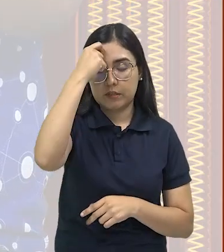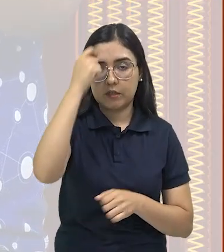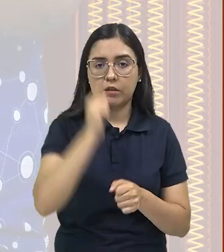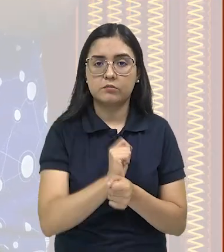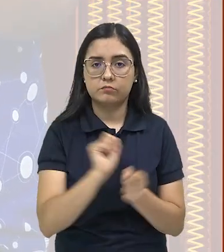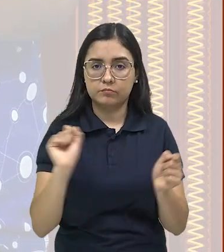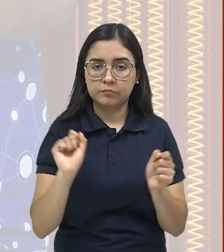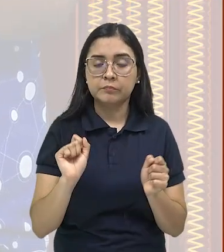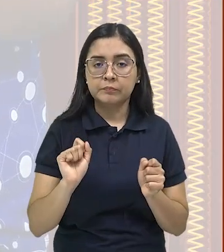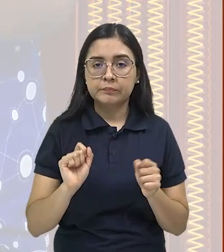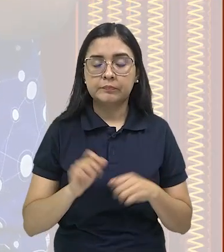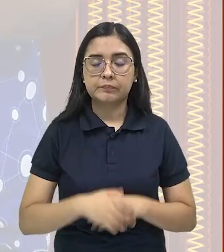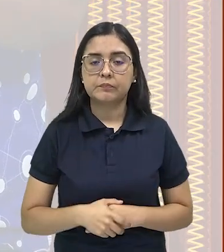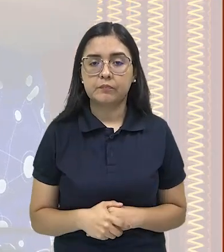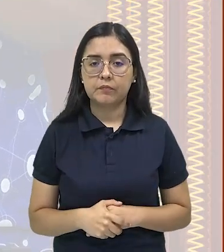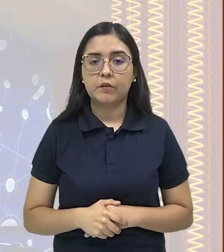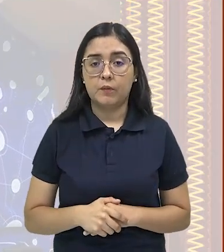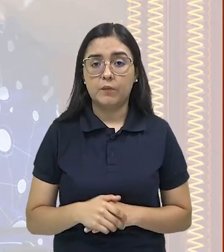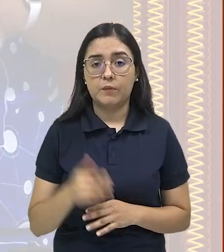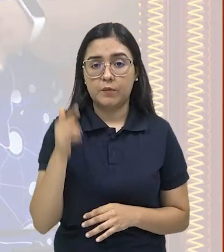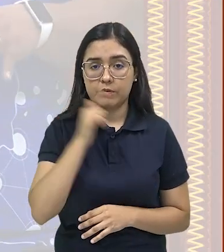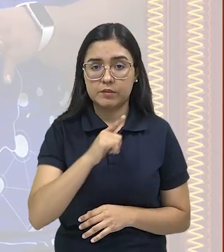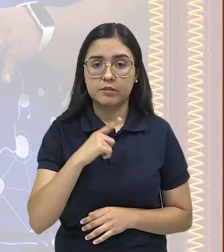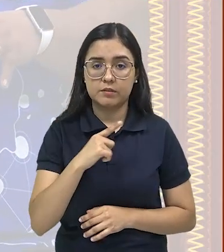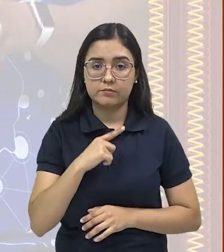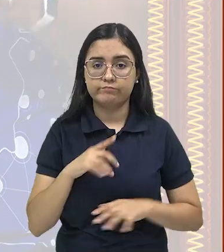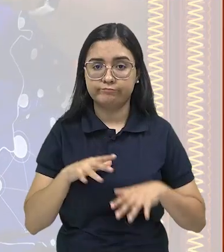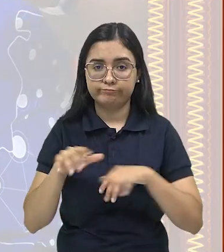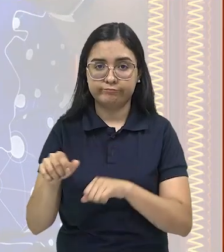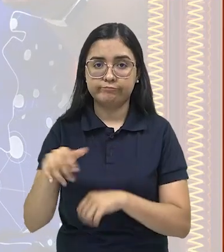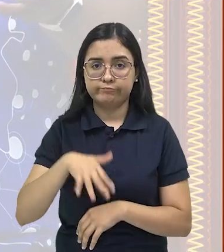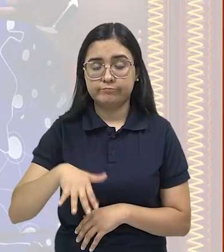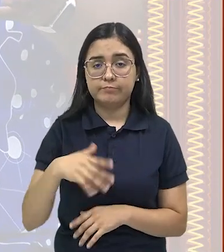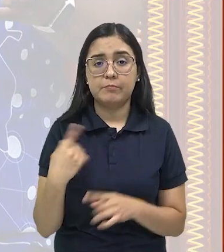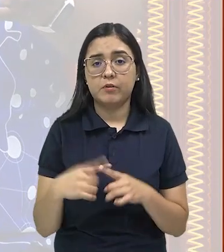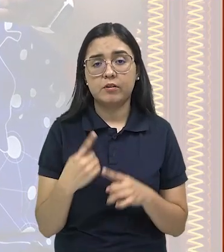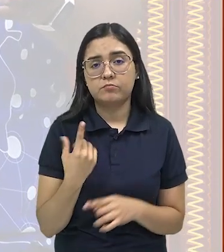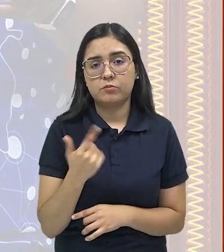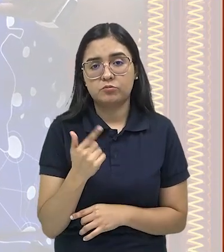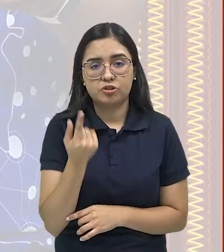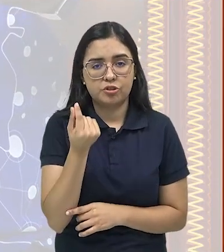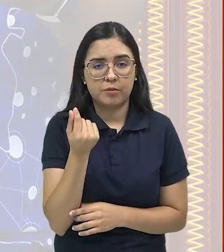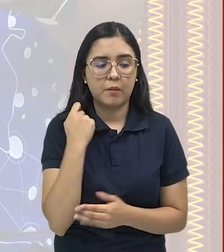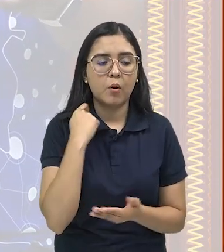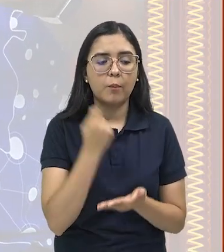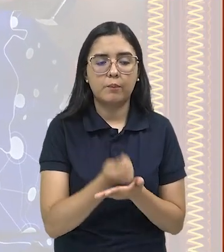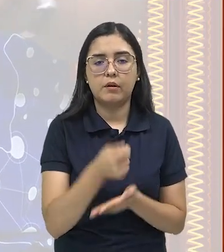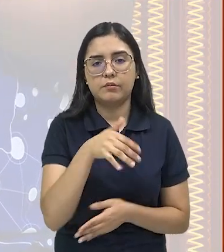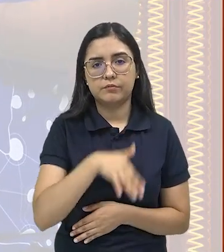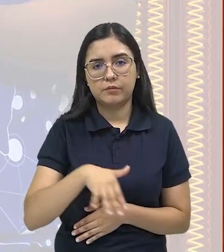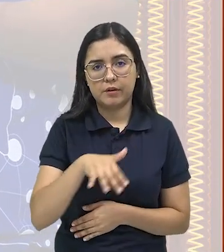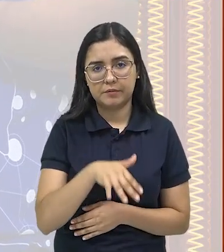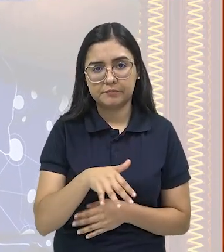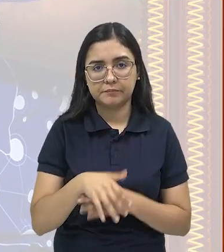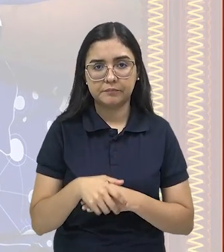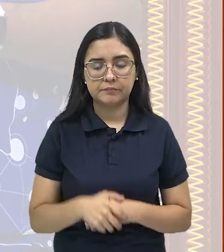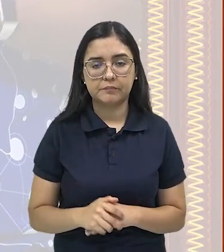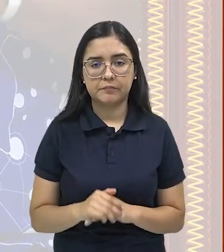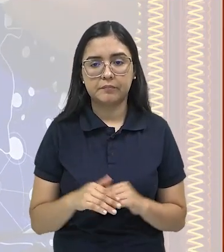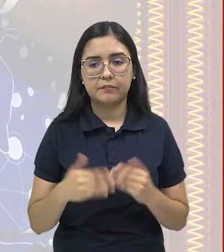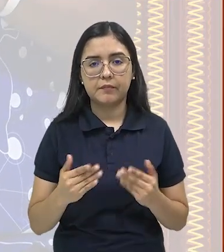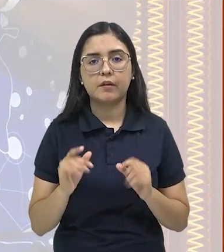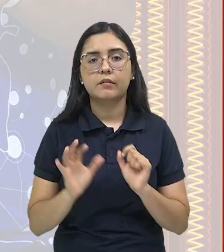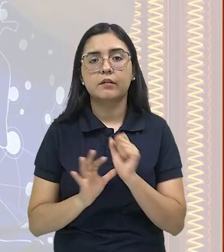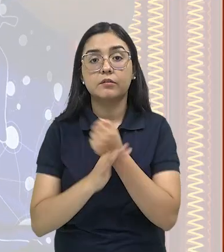ali após a escravidão conseguissem ter posse dessas terras, porque eles não tinham dinheiro para comprar. Simplesmente isso, né? Então, isso era uma forma